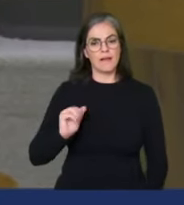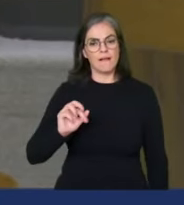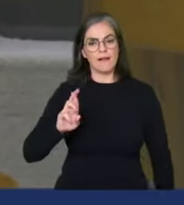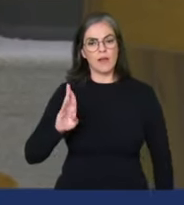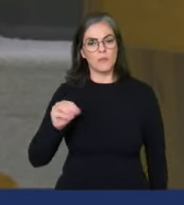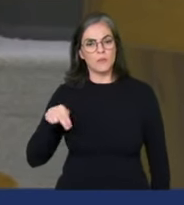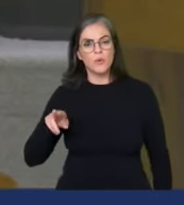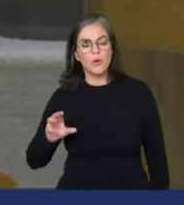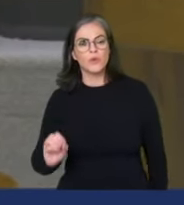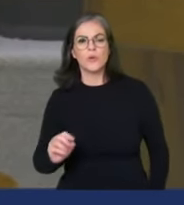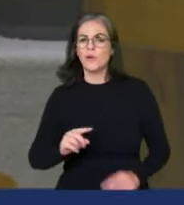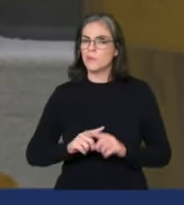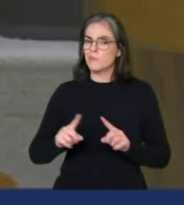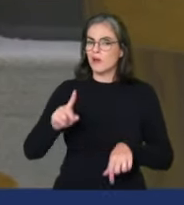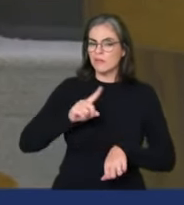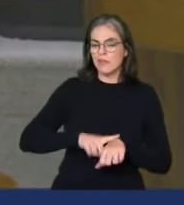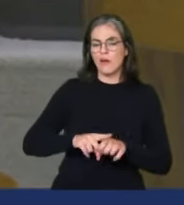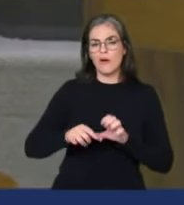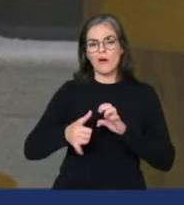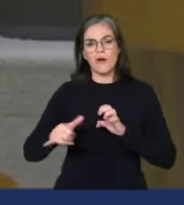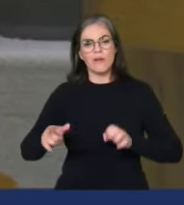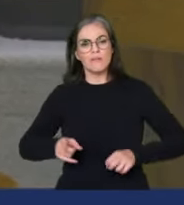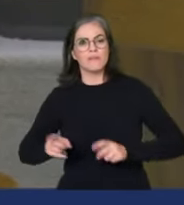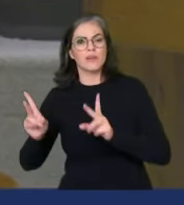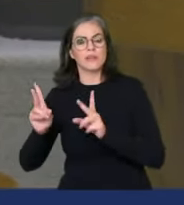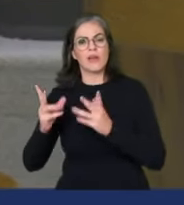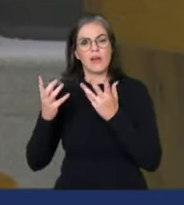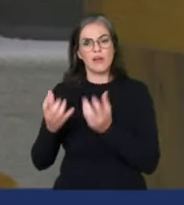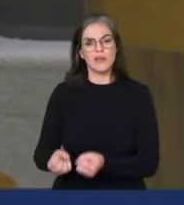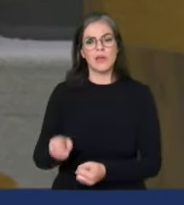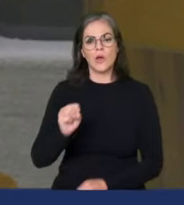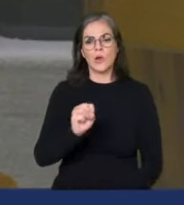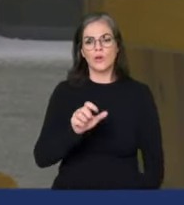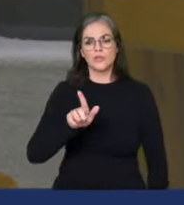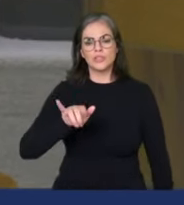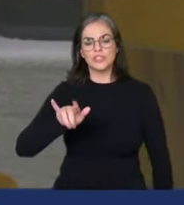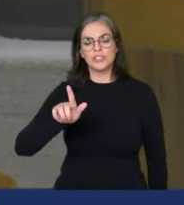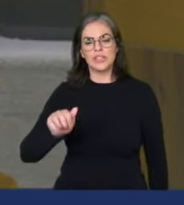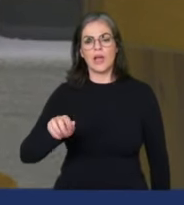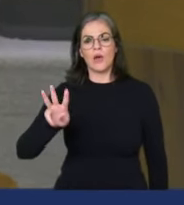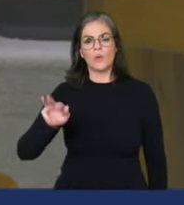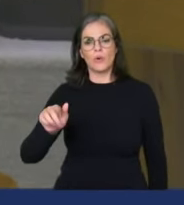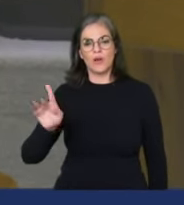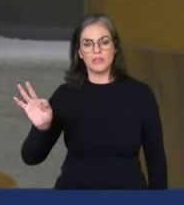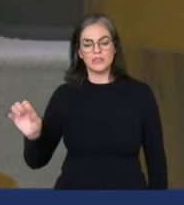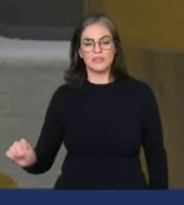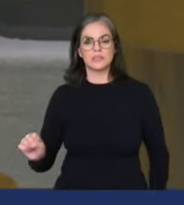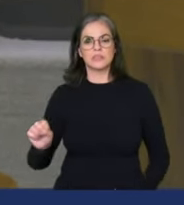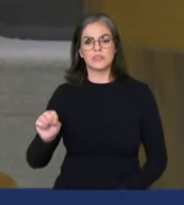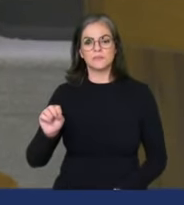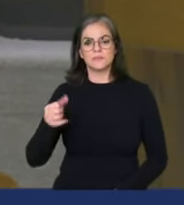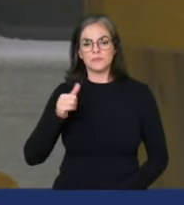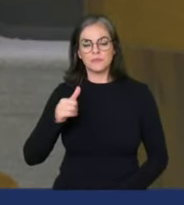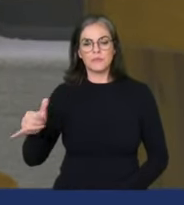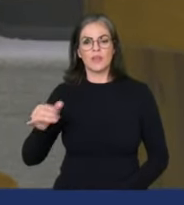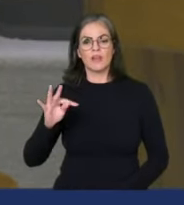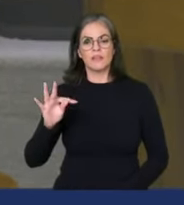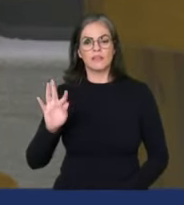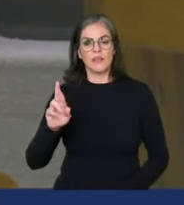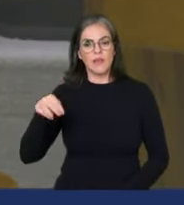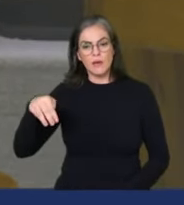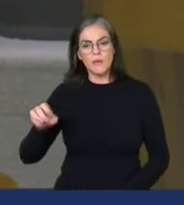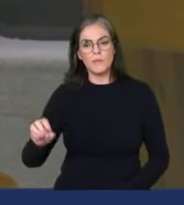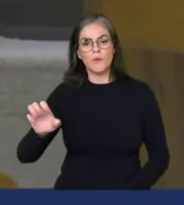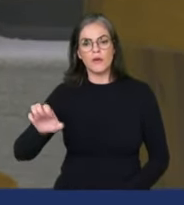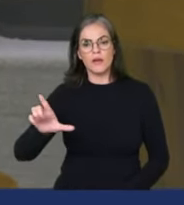na privatização da Eletrobras coloca 8 gigawatts de termoelétricas a gás, sendo desses 70% inflexíveis,